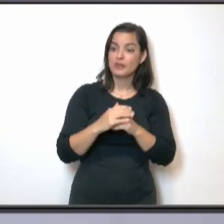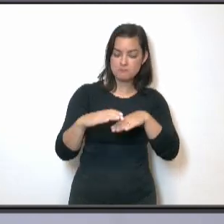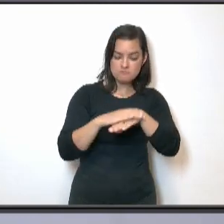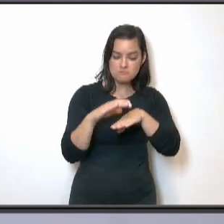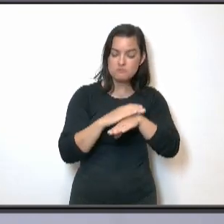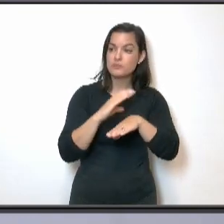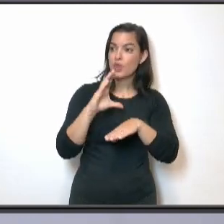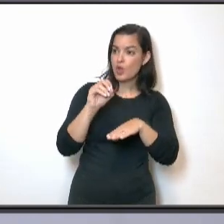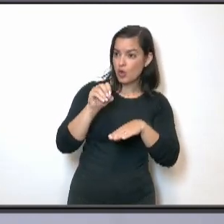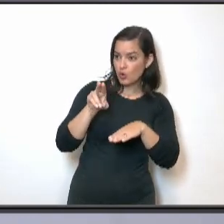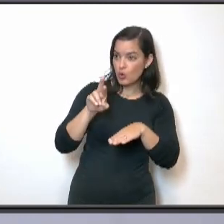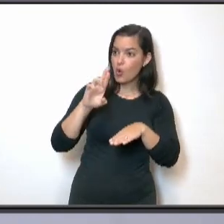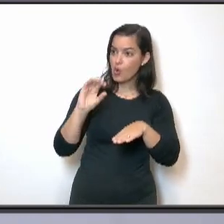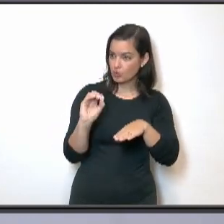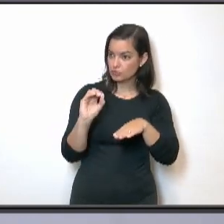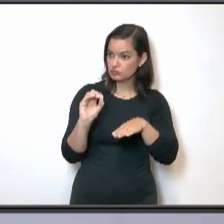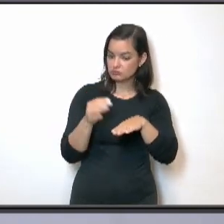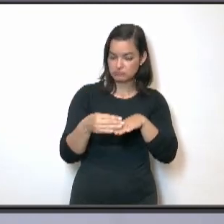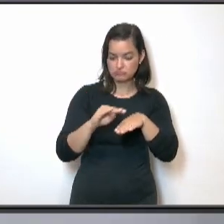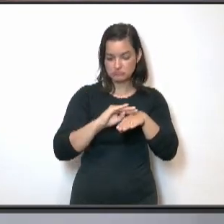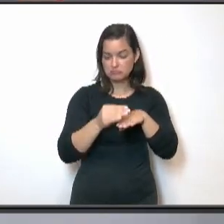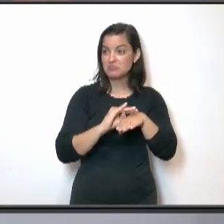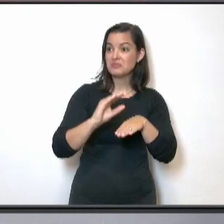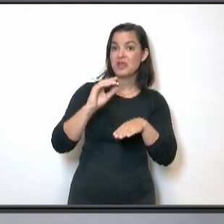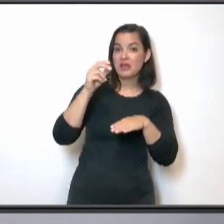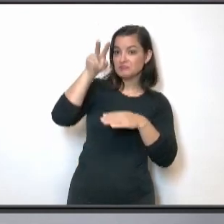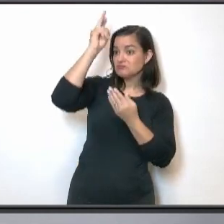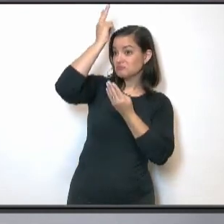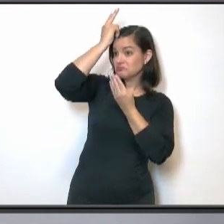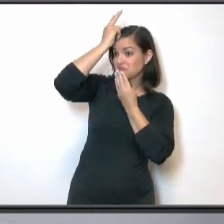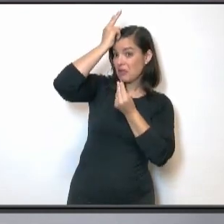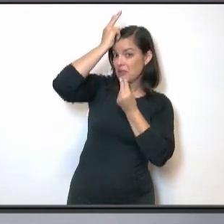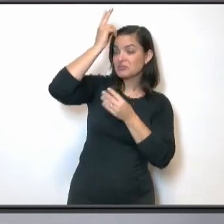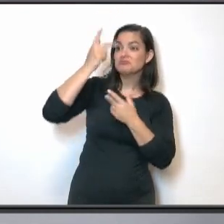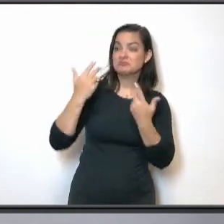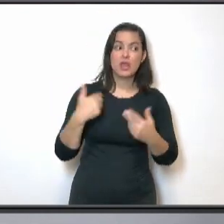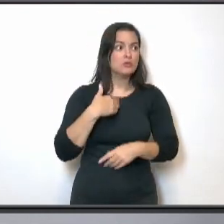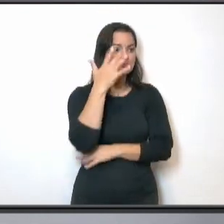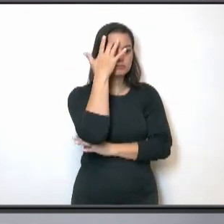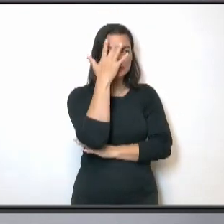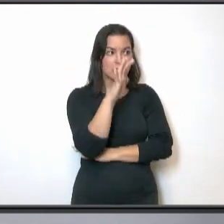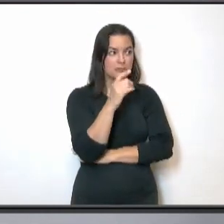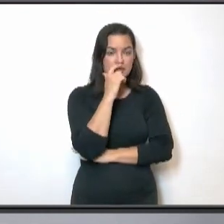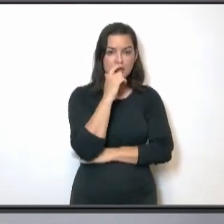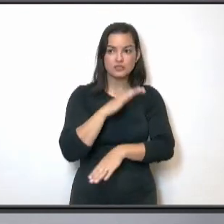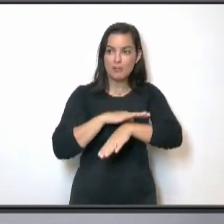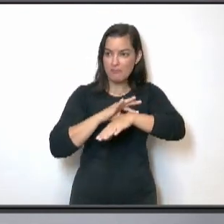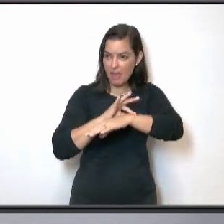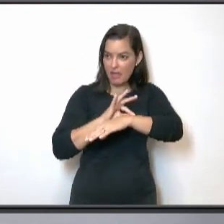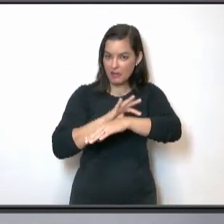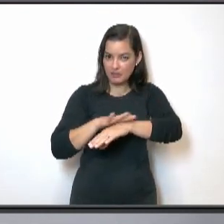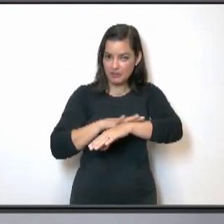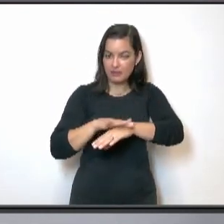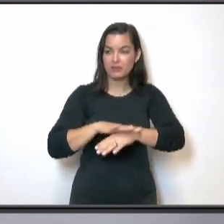de pelica, de cabra. Eu nem sabia que existia sapato de couro, de pelica, de cabra,